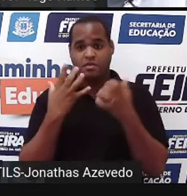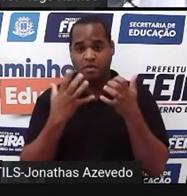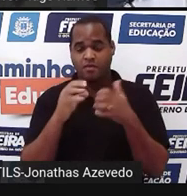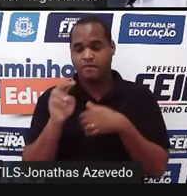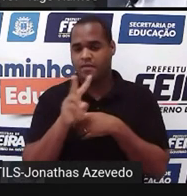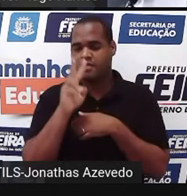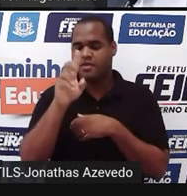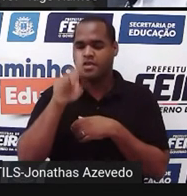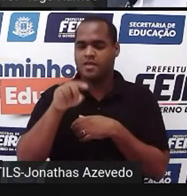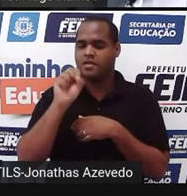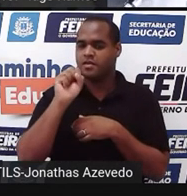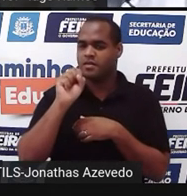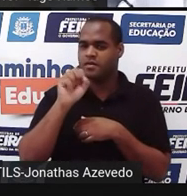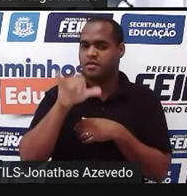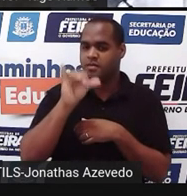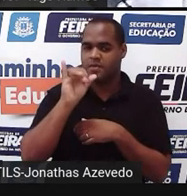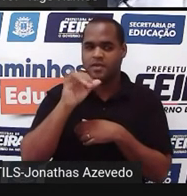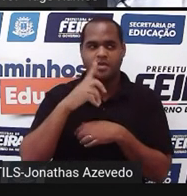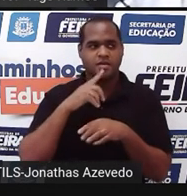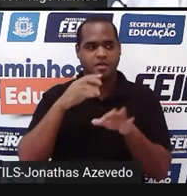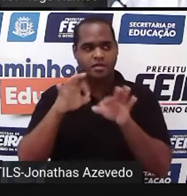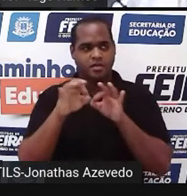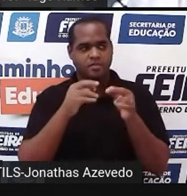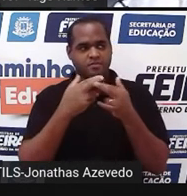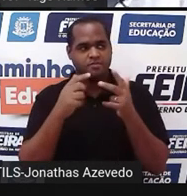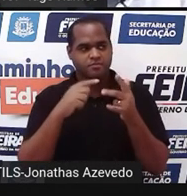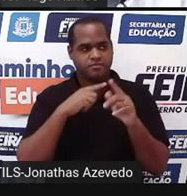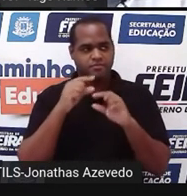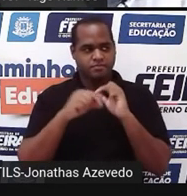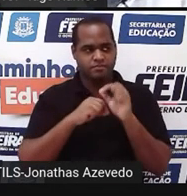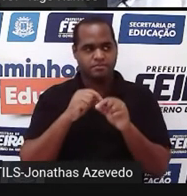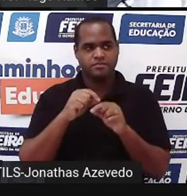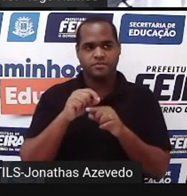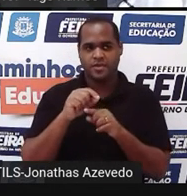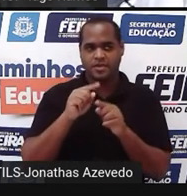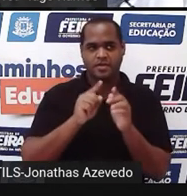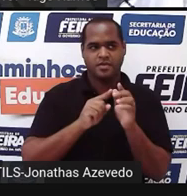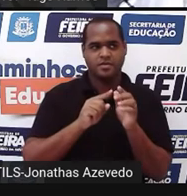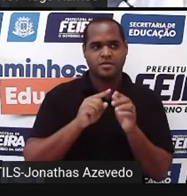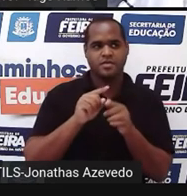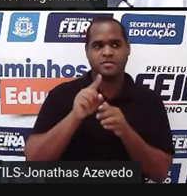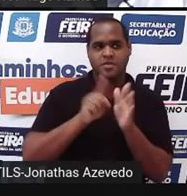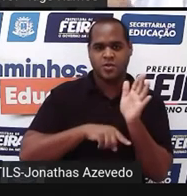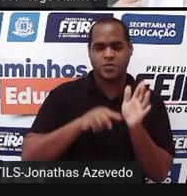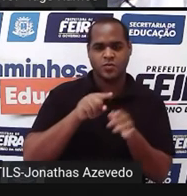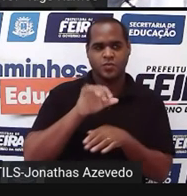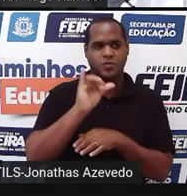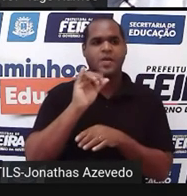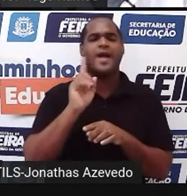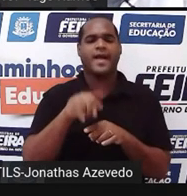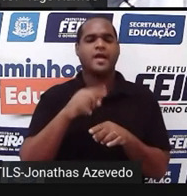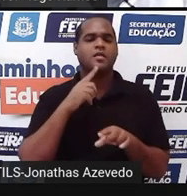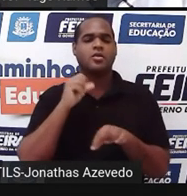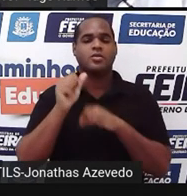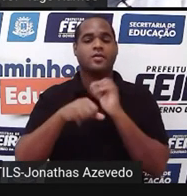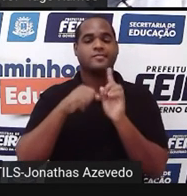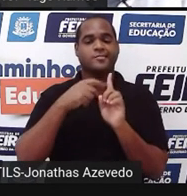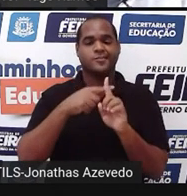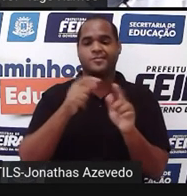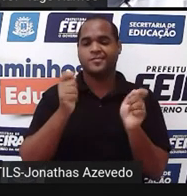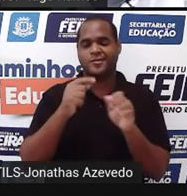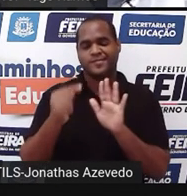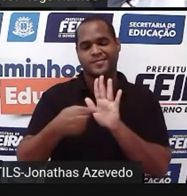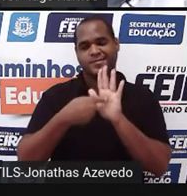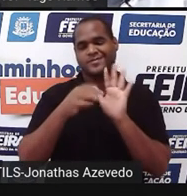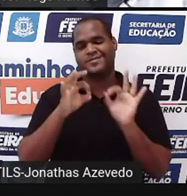de y como é que eu resolvo isso multiplico tudo por menos um aí o que tem a letra fica positivo que é o meu